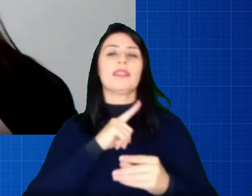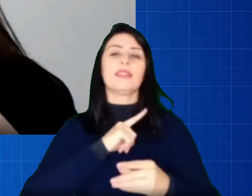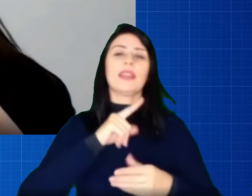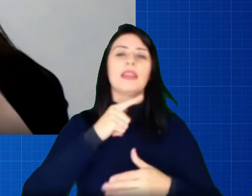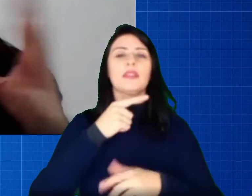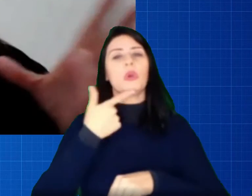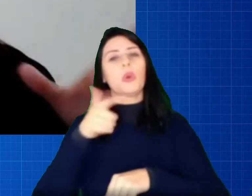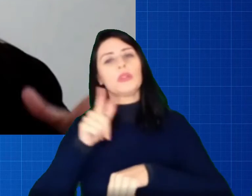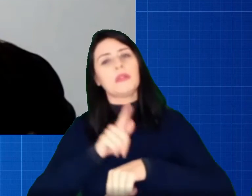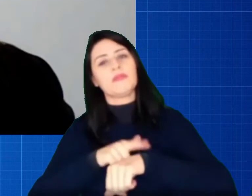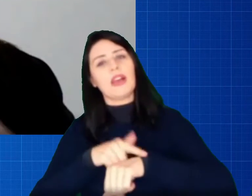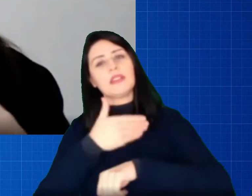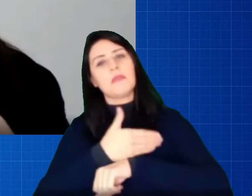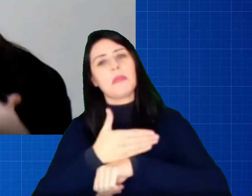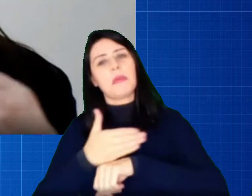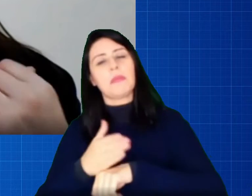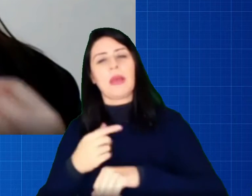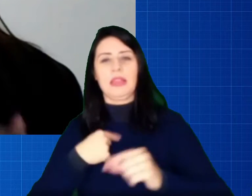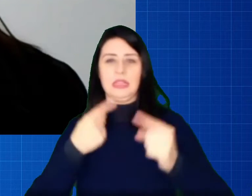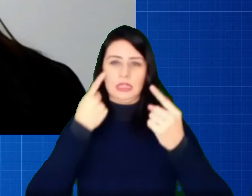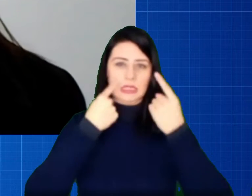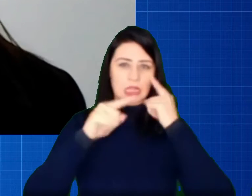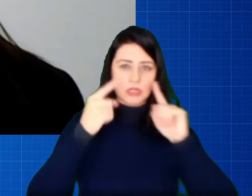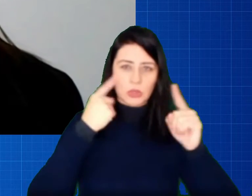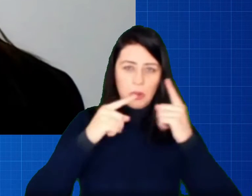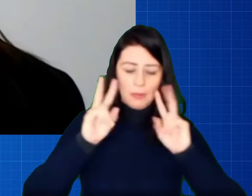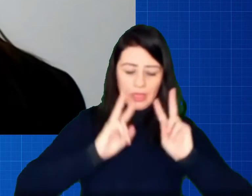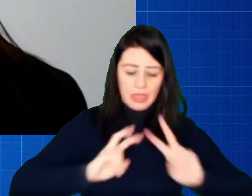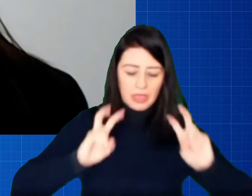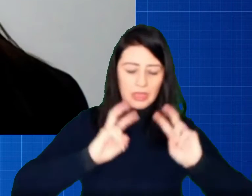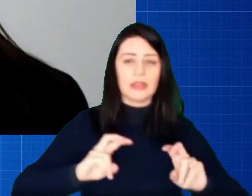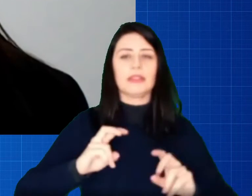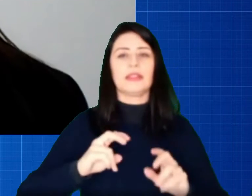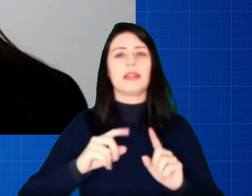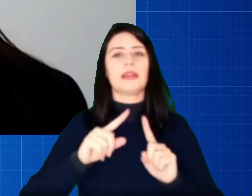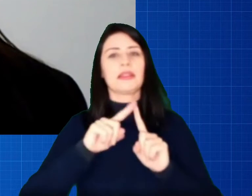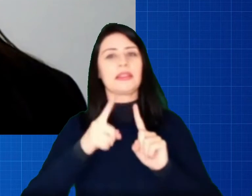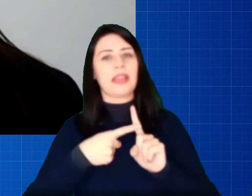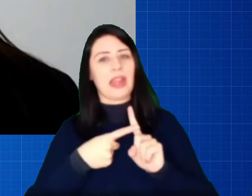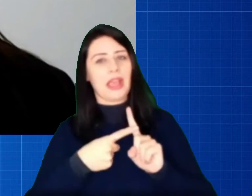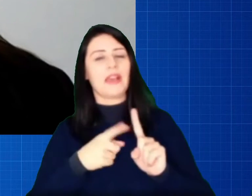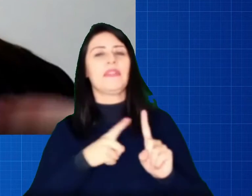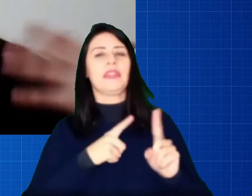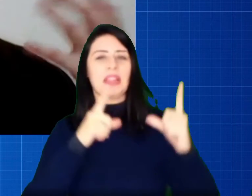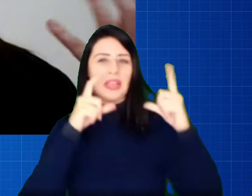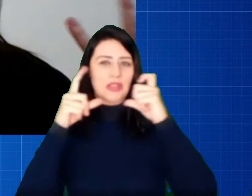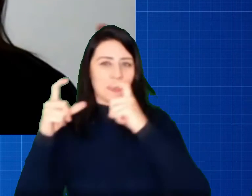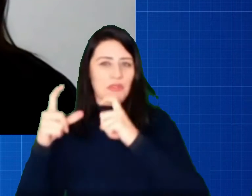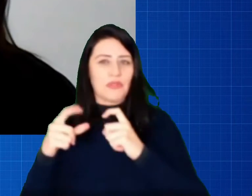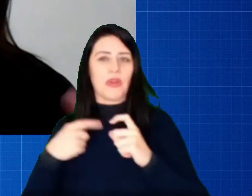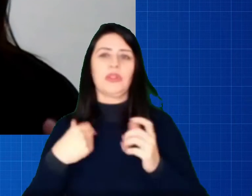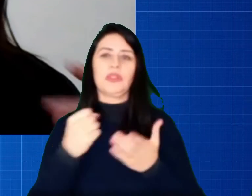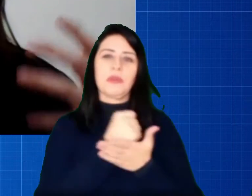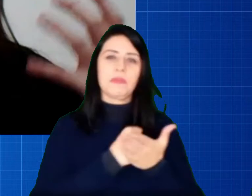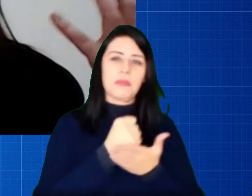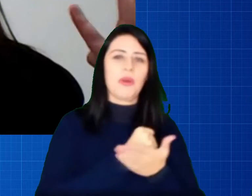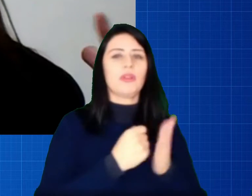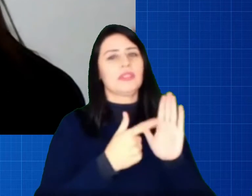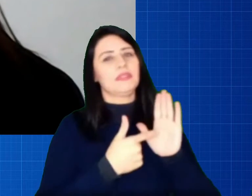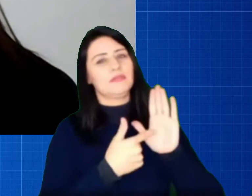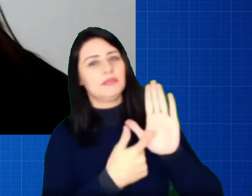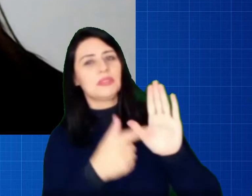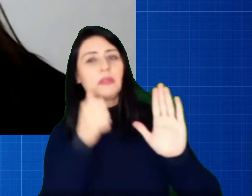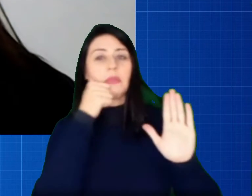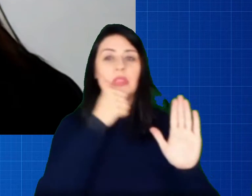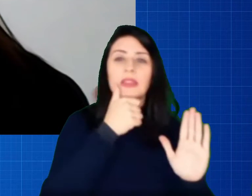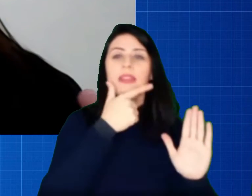só isso, mas pensem comigo, né? A sexualidade a gente tem em todas as fases da nossa vida, né? Desde a descoberta lá na barriga